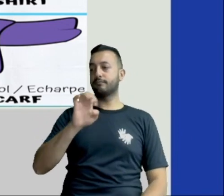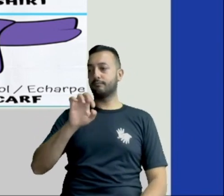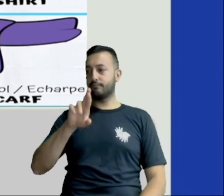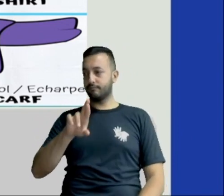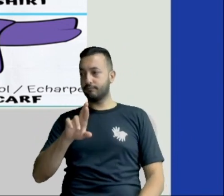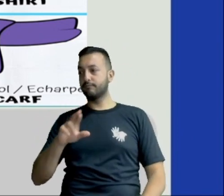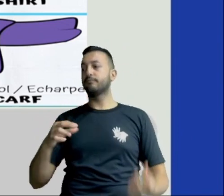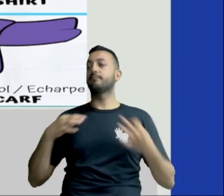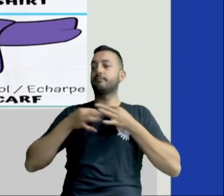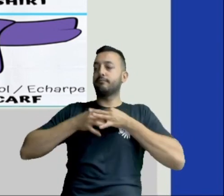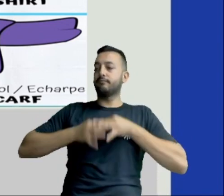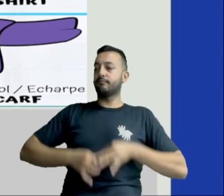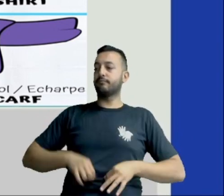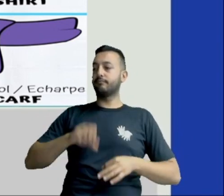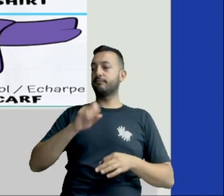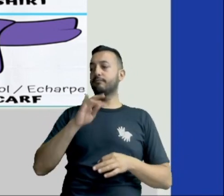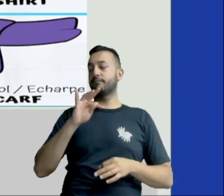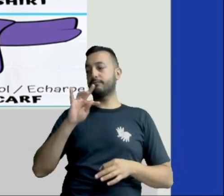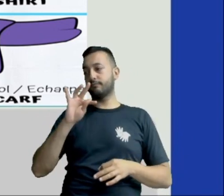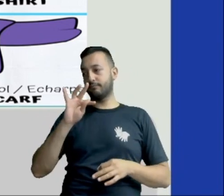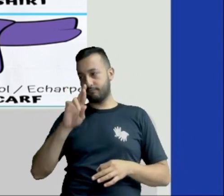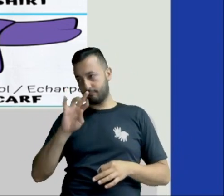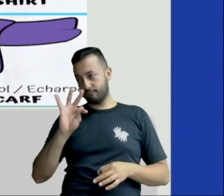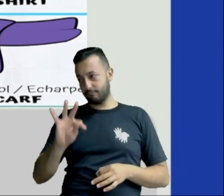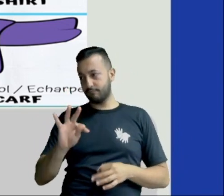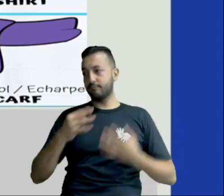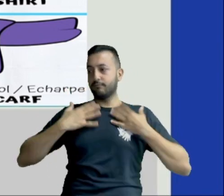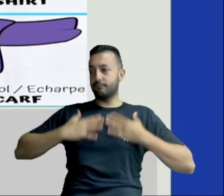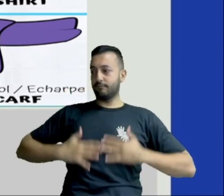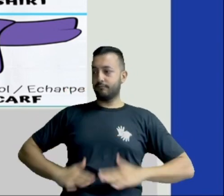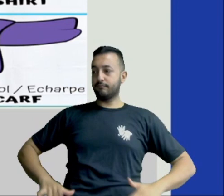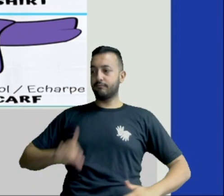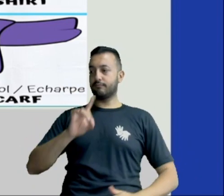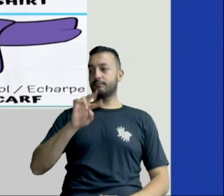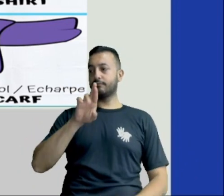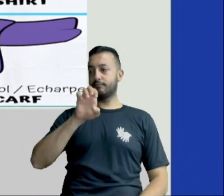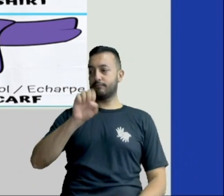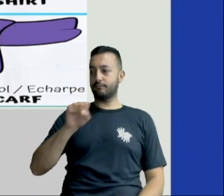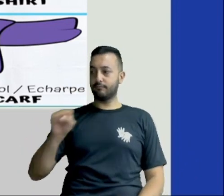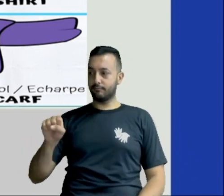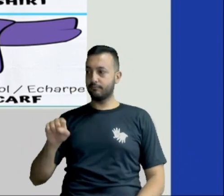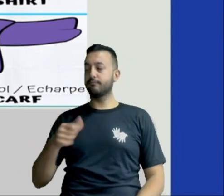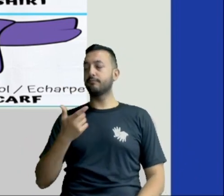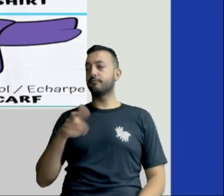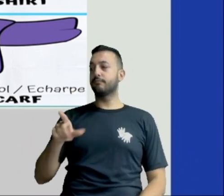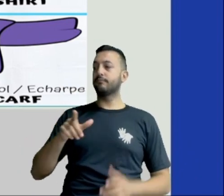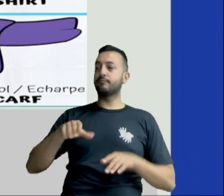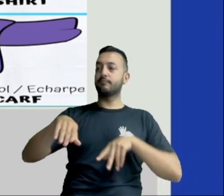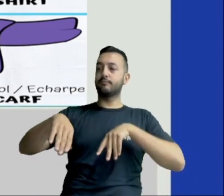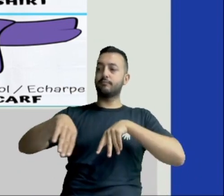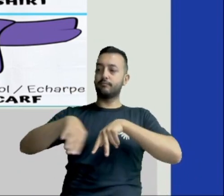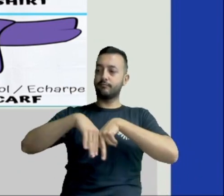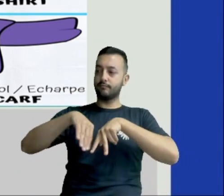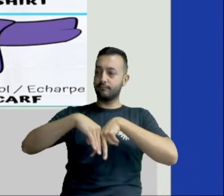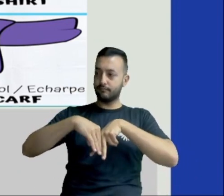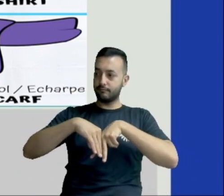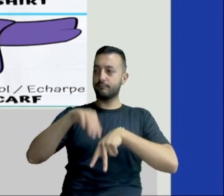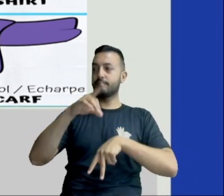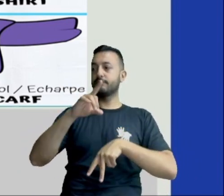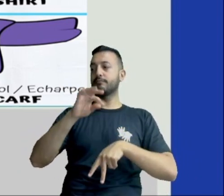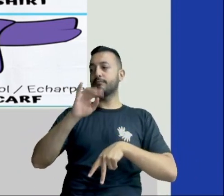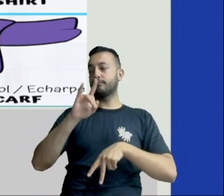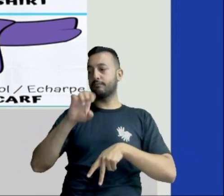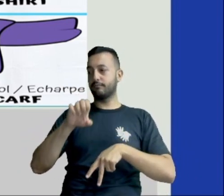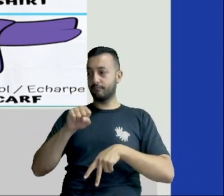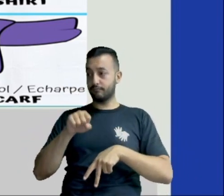shirt para a camisa, dress para o vestido, trousers para calças,